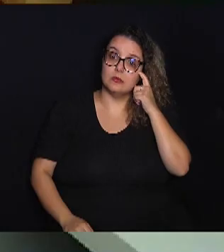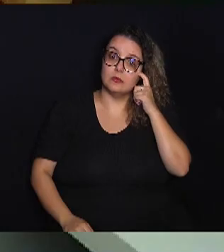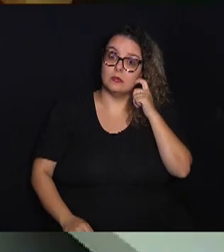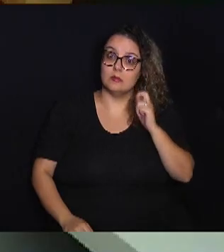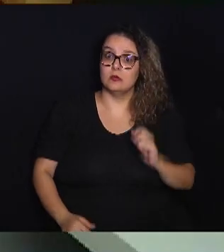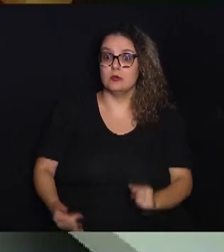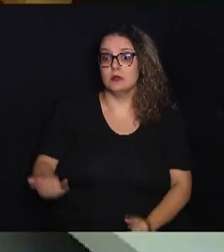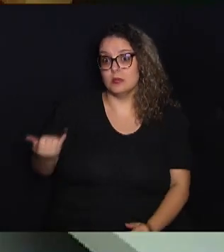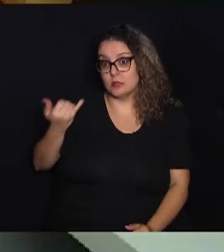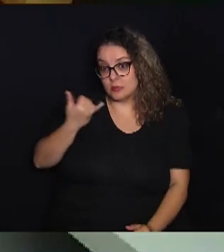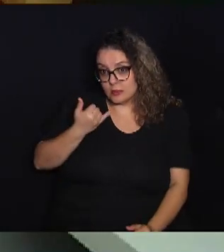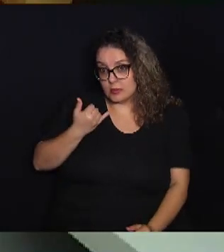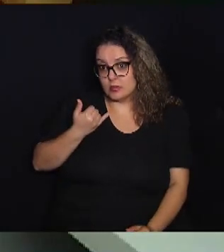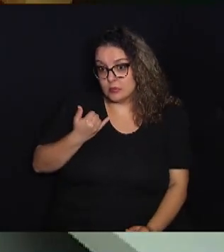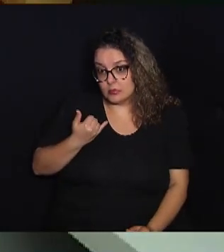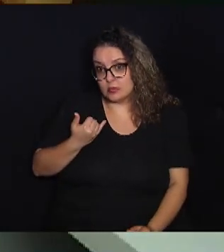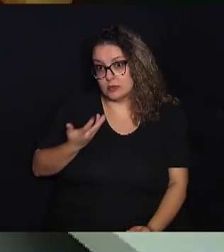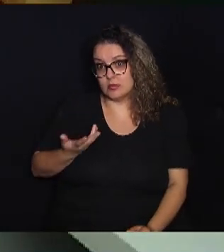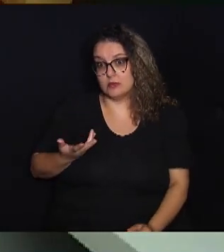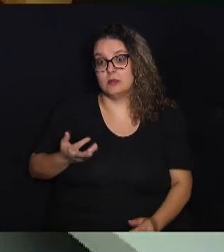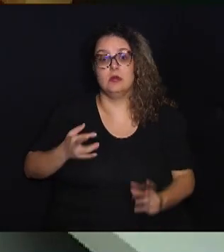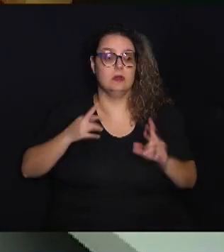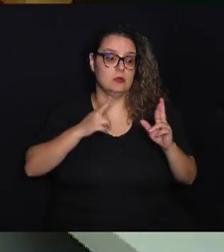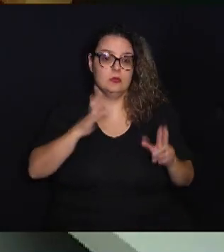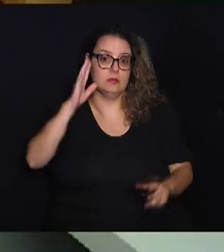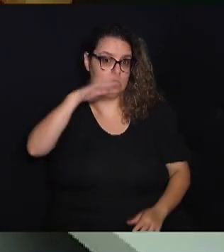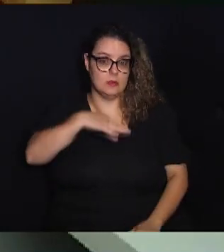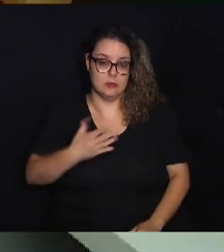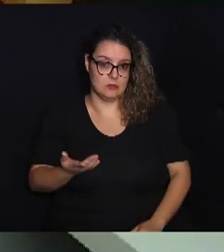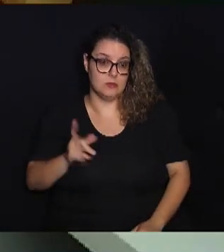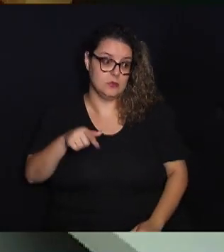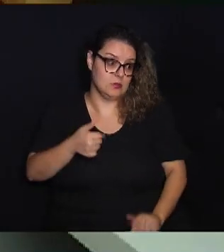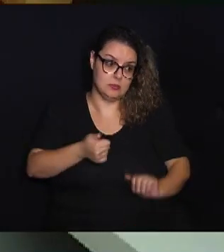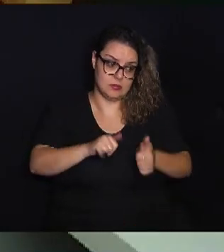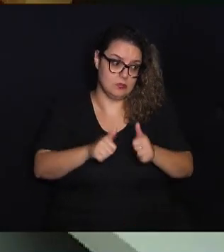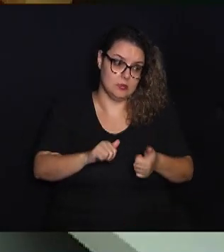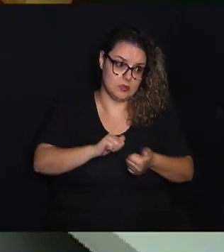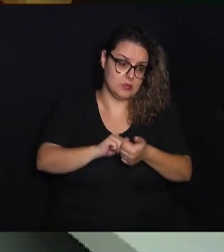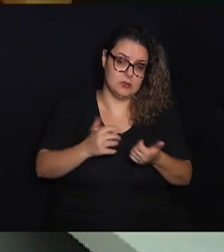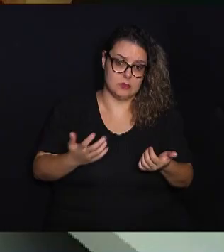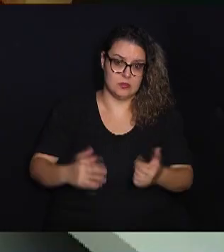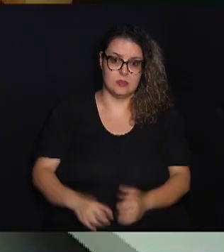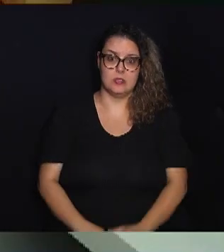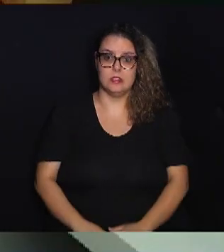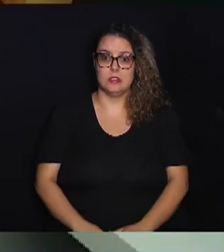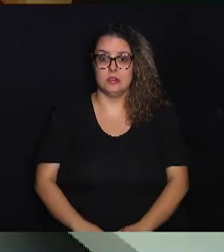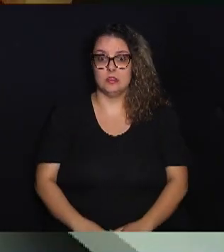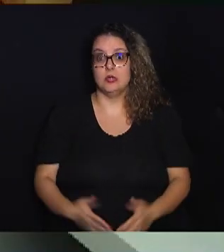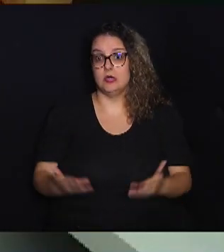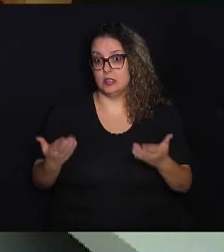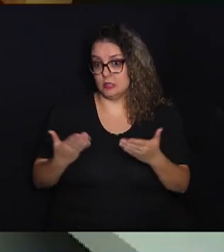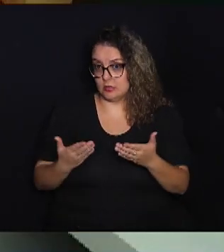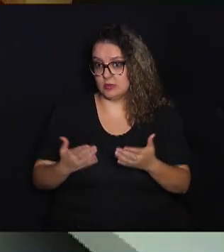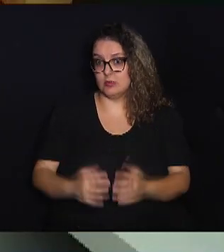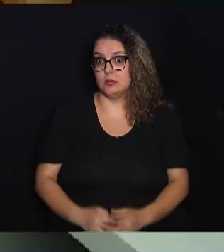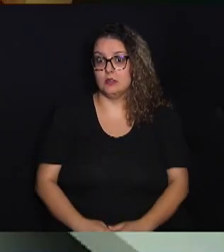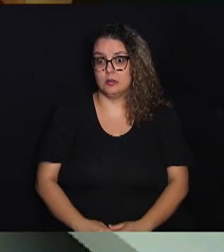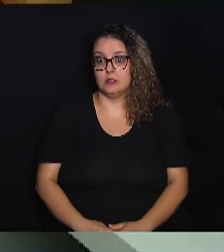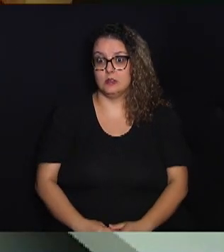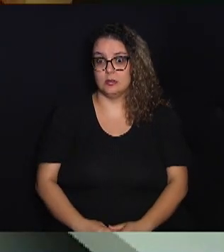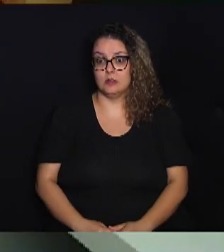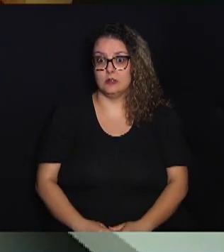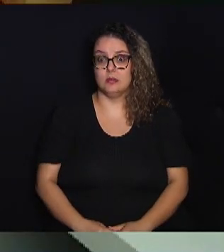sono, é uma forma de avaliar a qualidade. Dormir mal, isso já é uma avaliação de qualidade, né? Agora, se você está falando especificamente